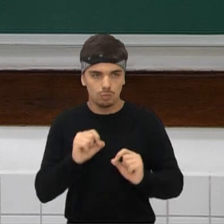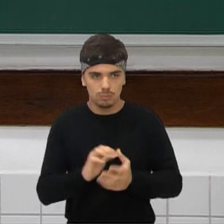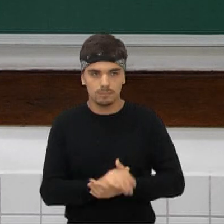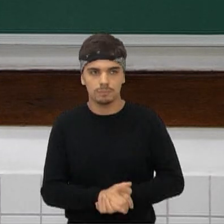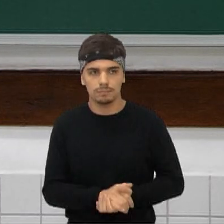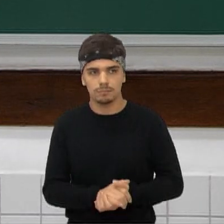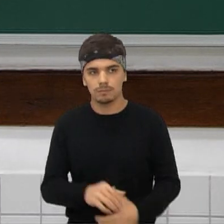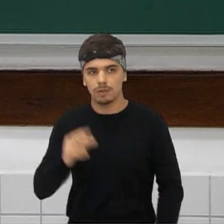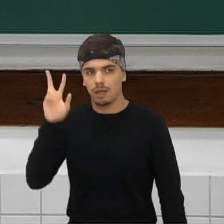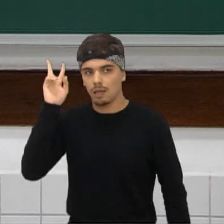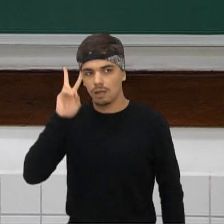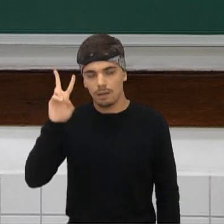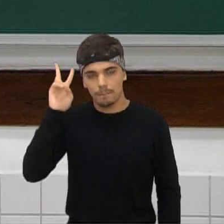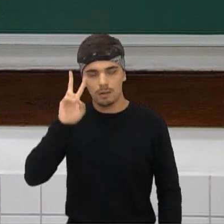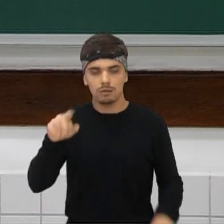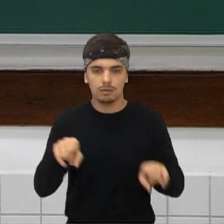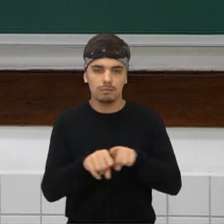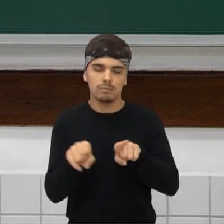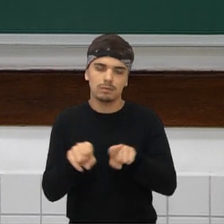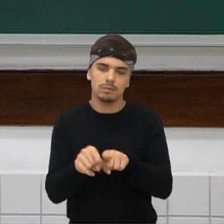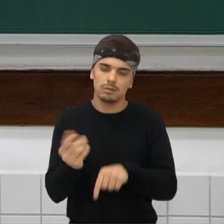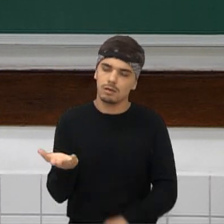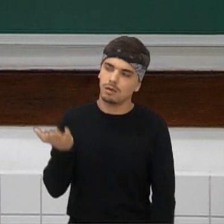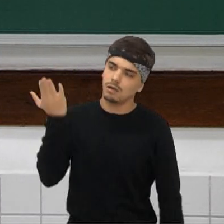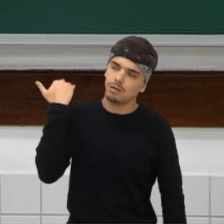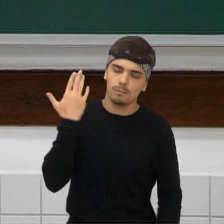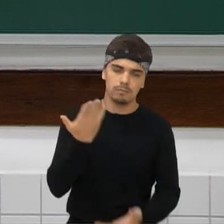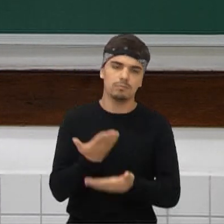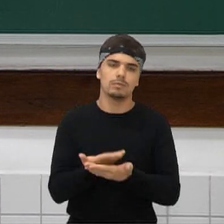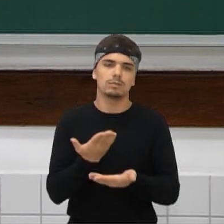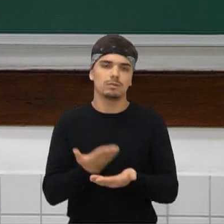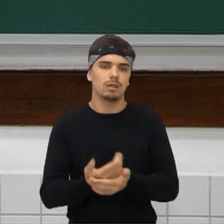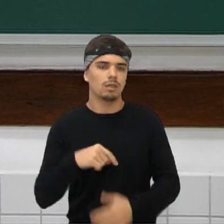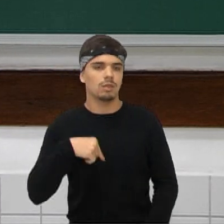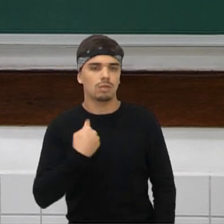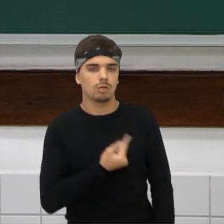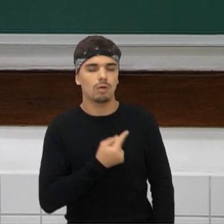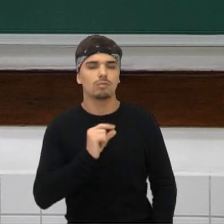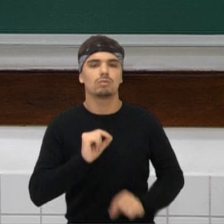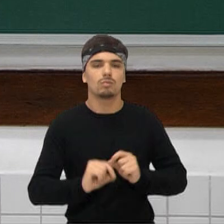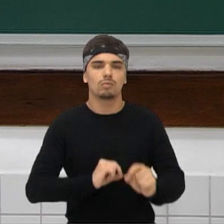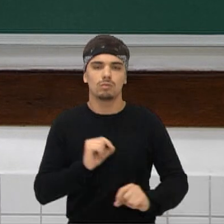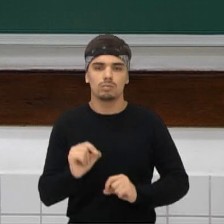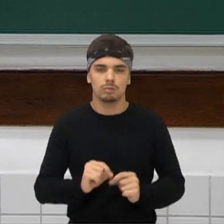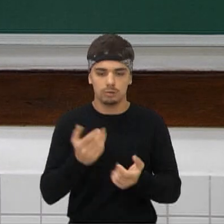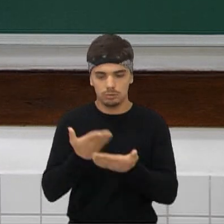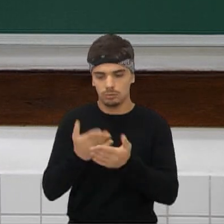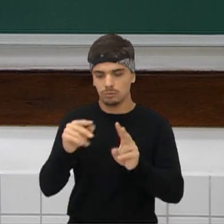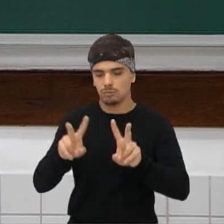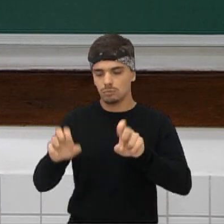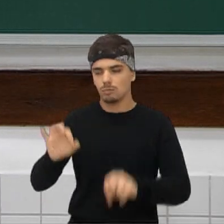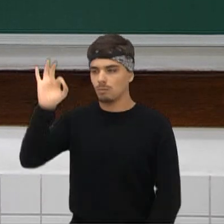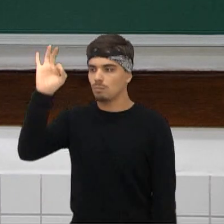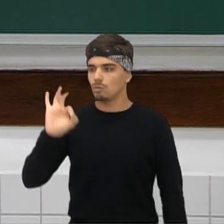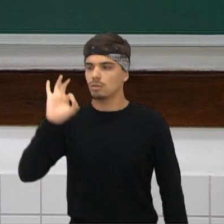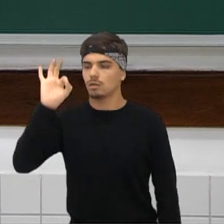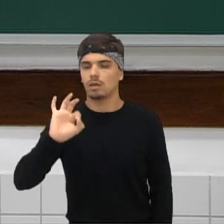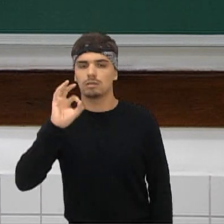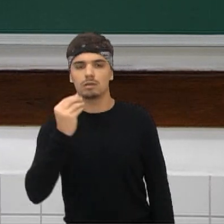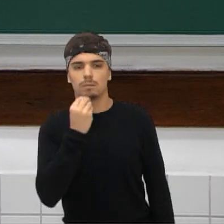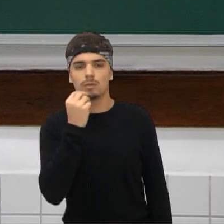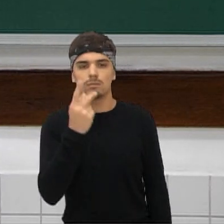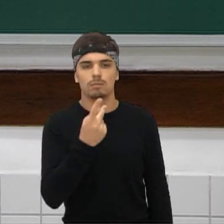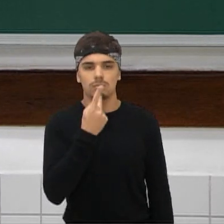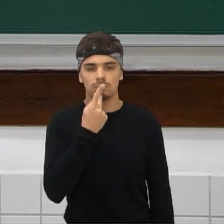Então, lembrando que na aula, né, passada a gente trabalhou com porcentagem e probabilidade. Como esse